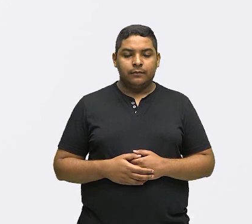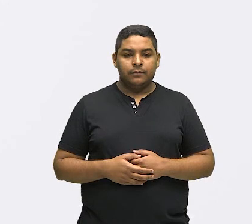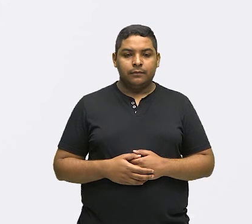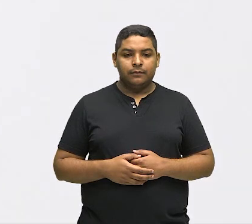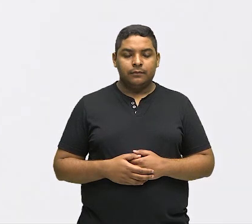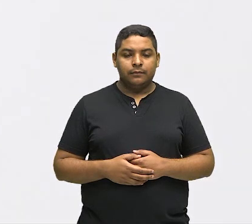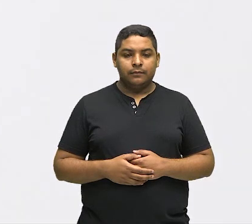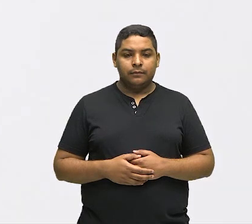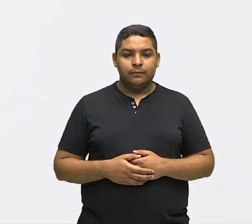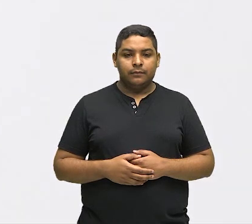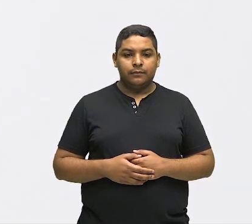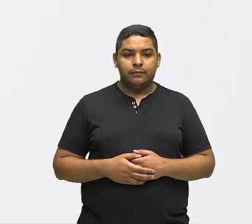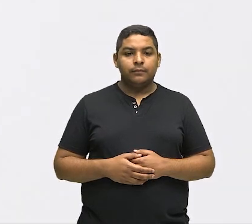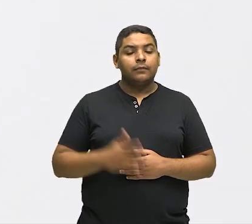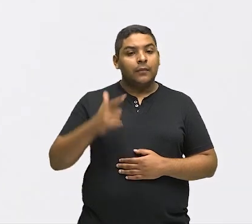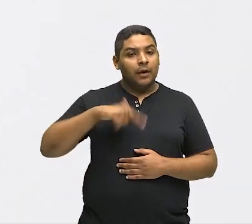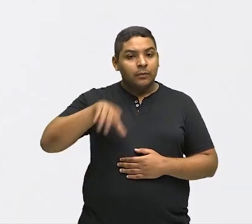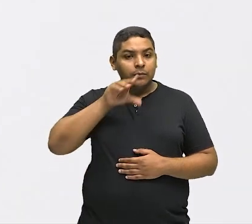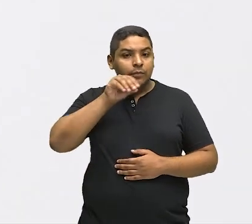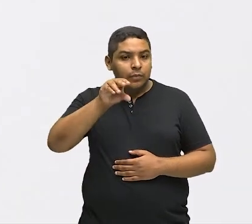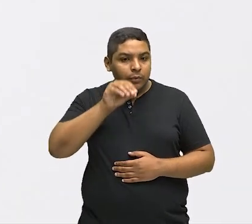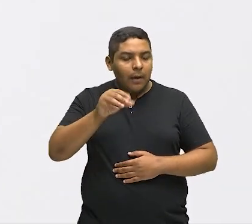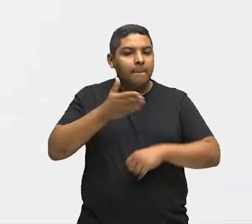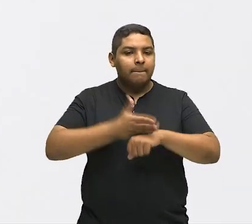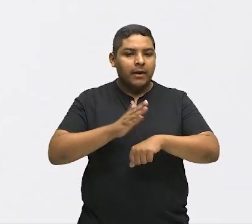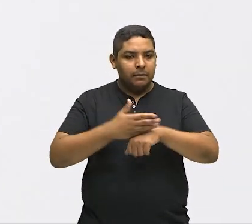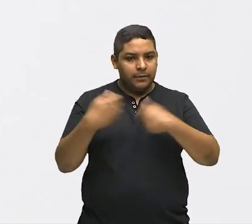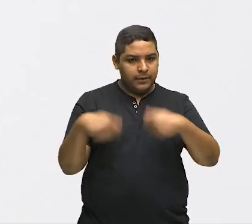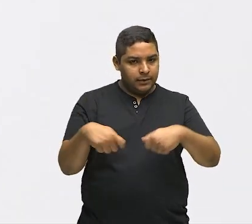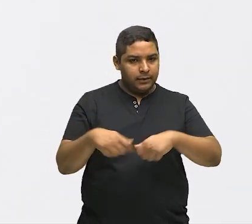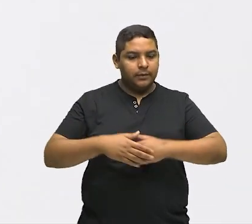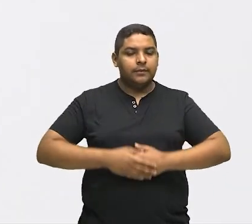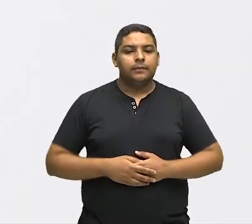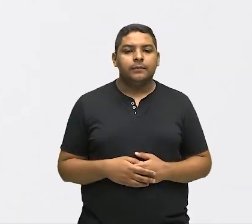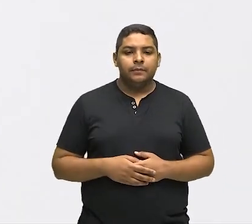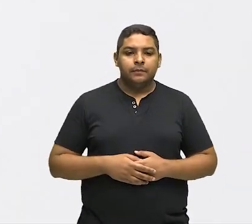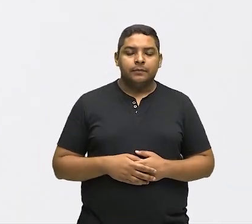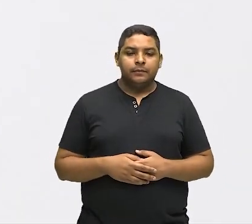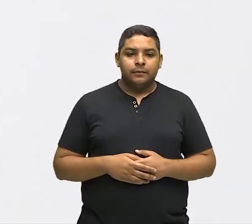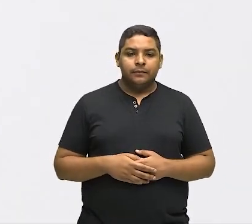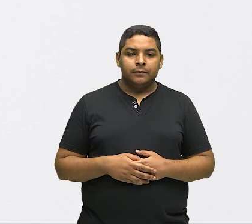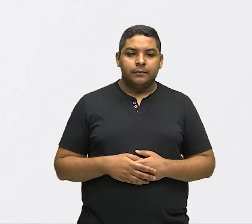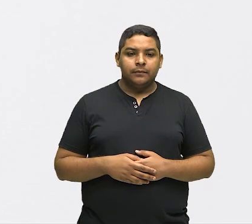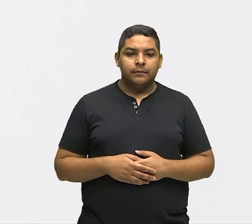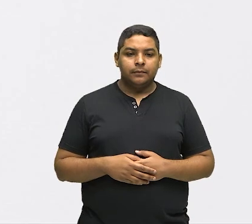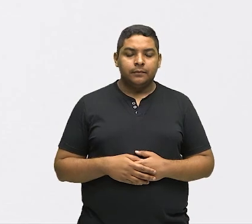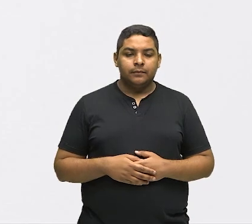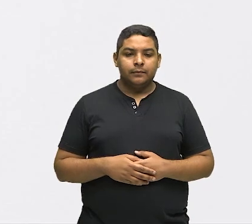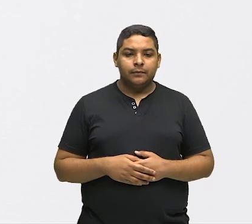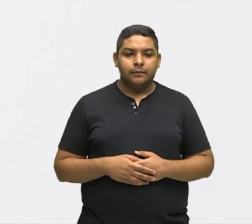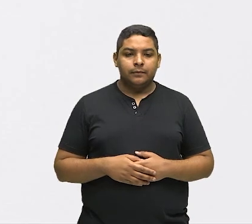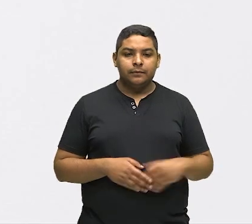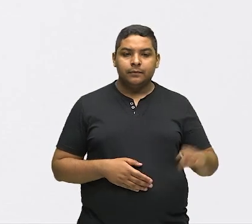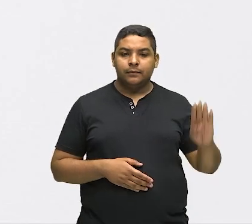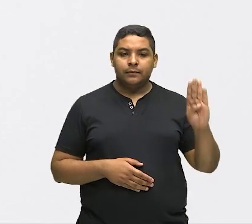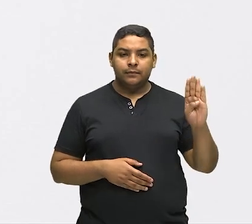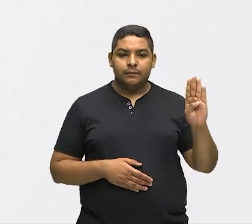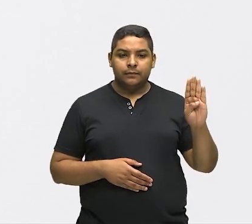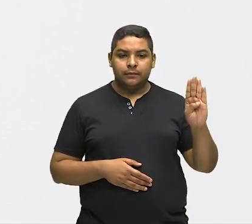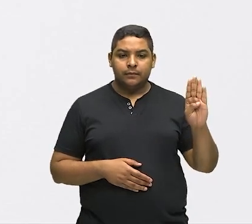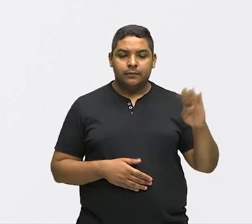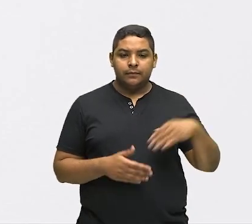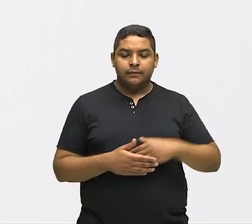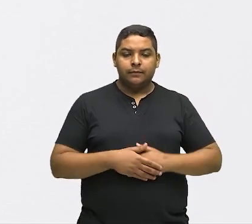gente treinar a pronúncia, não é? 9. 9. Na letra B, nós temos